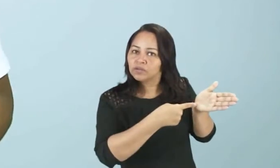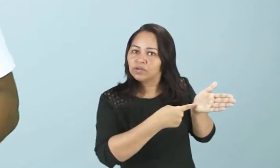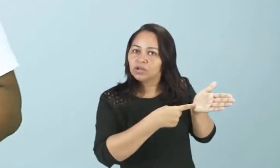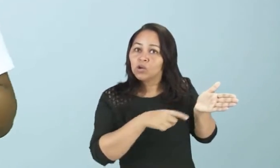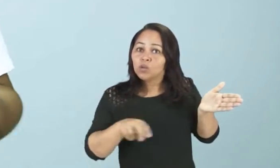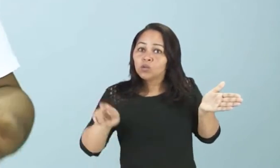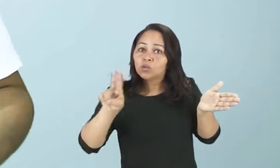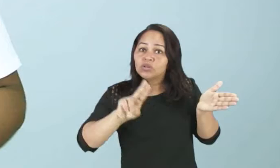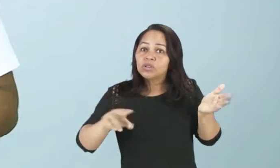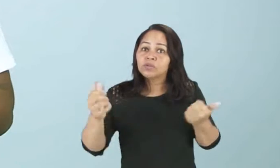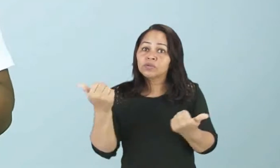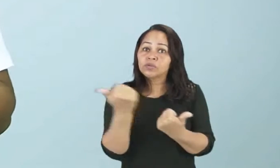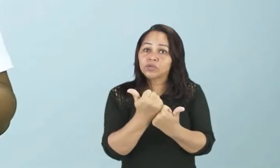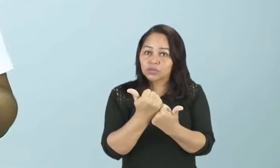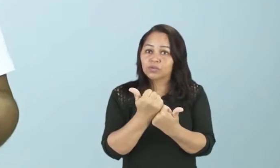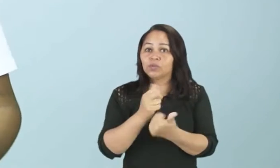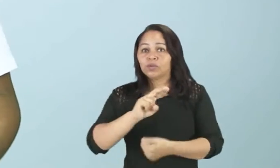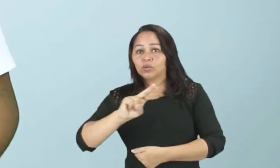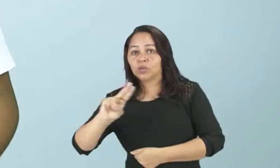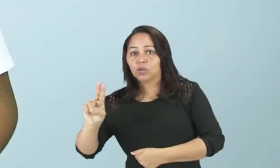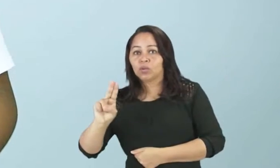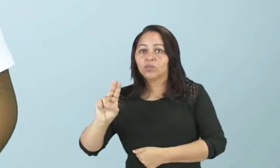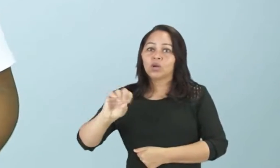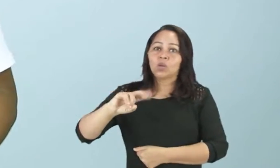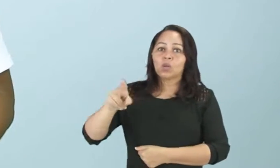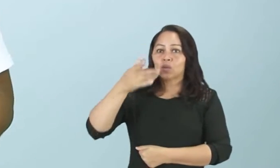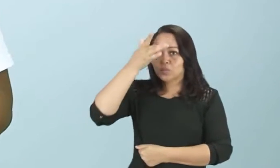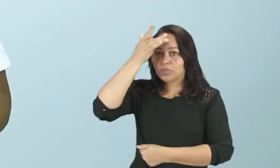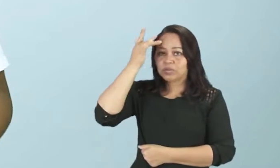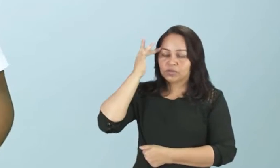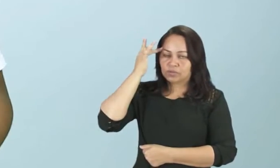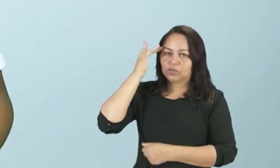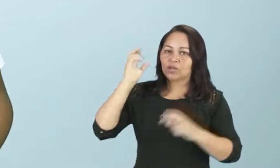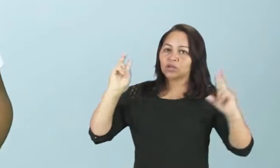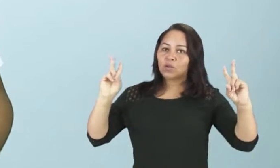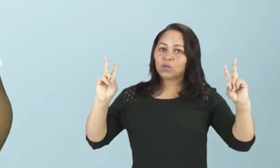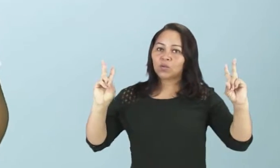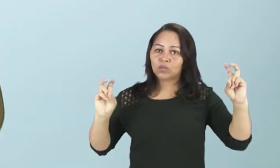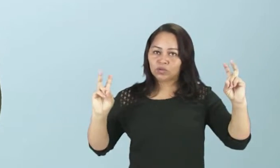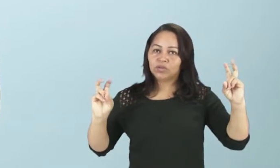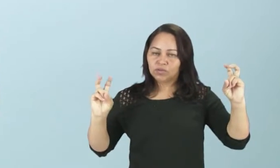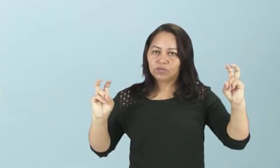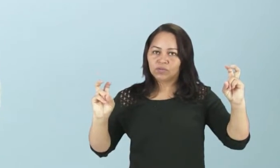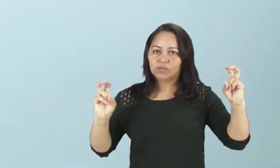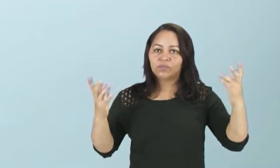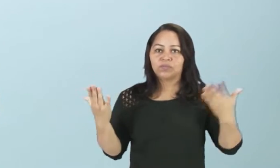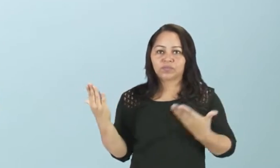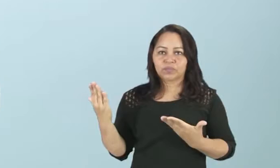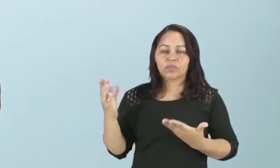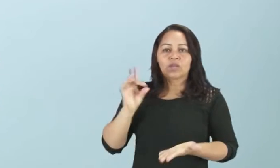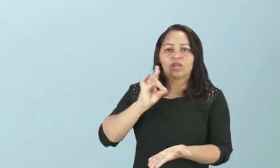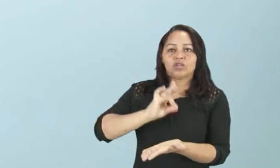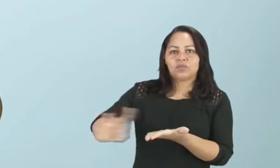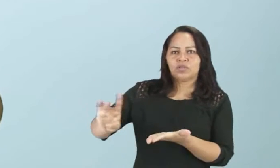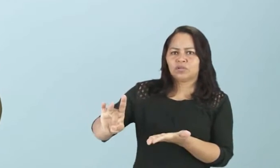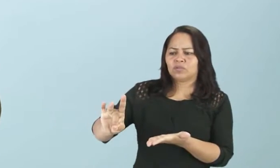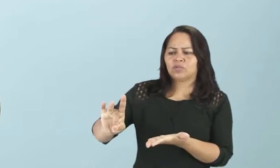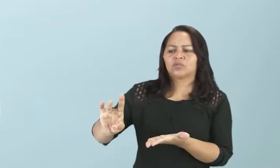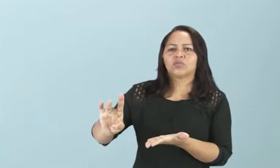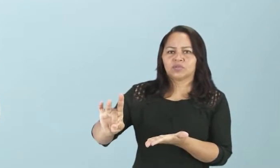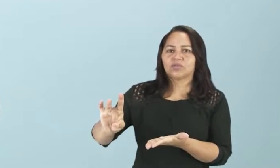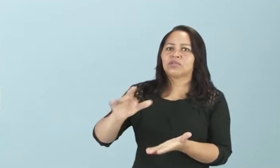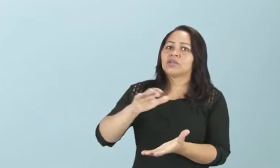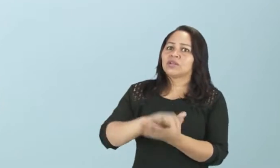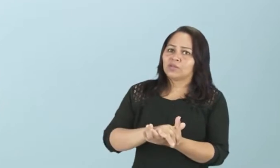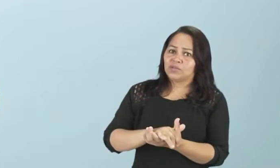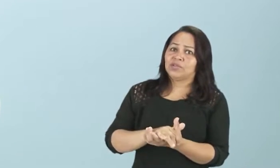utilizado para substituir nomes, para substituir pessoas. Tá? O título do texto de Luiz Fernando Veríssimo, Inimigos, tem muito a ver com a história